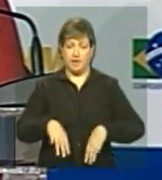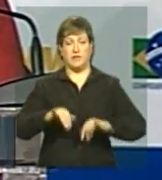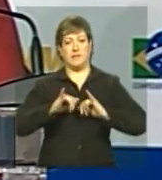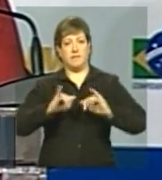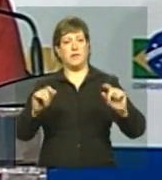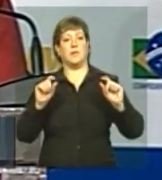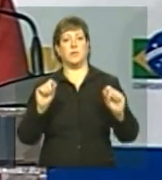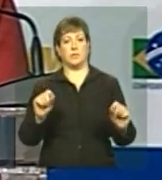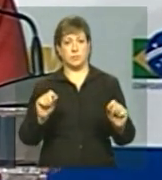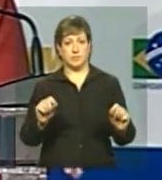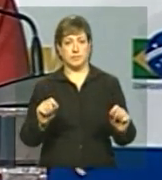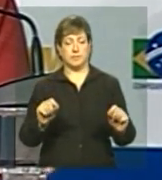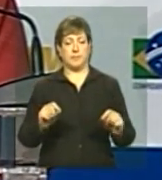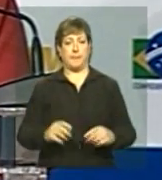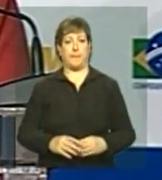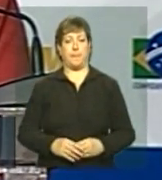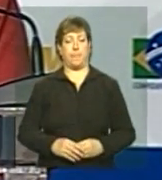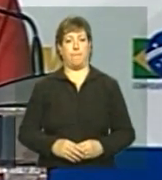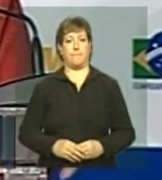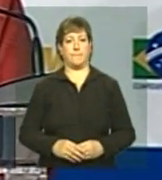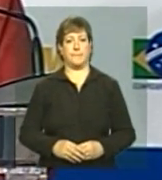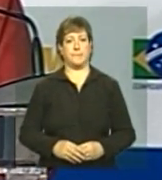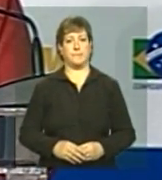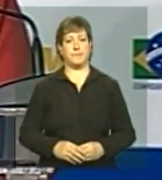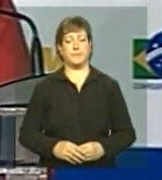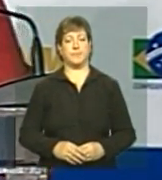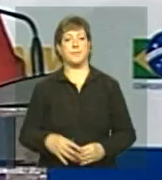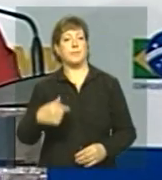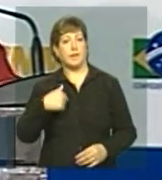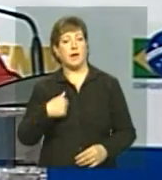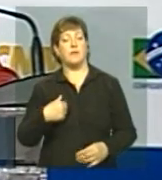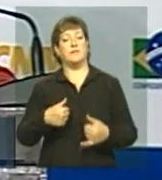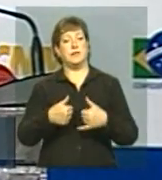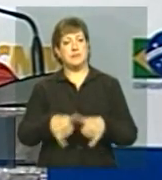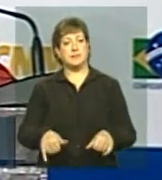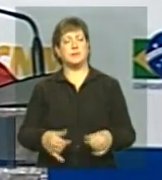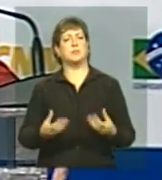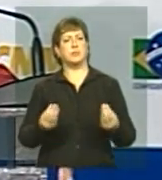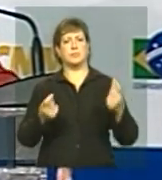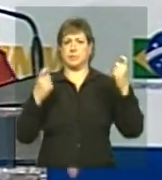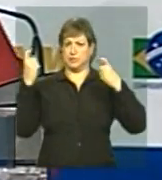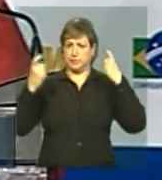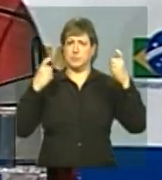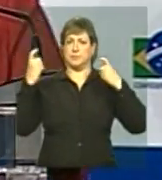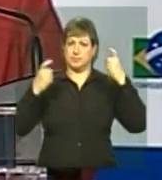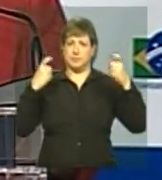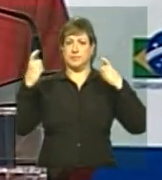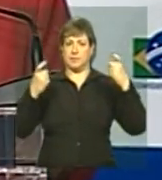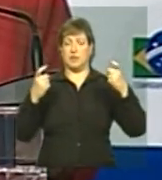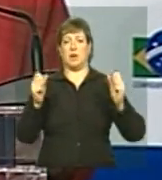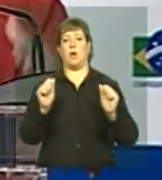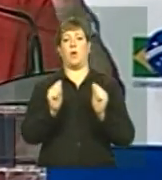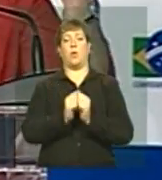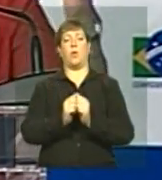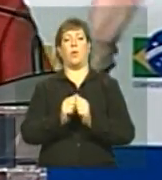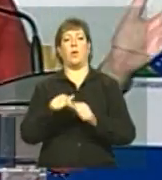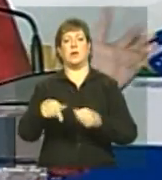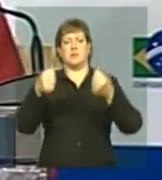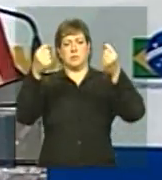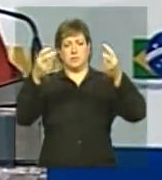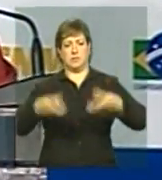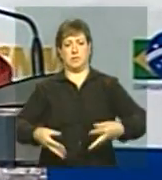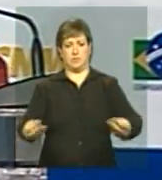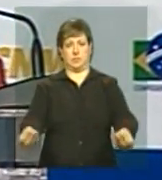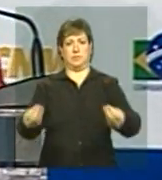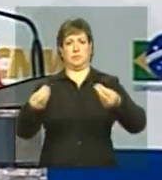para vocês que eu fiquei, de fato, muito preocupada com esse relatório que me foi